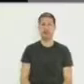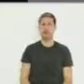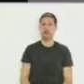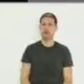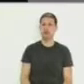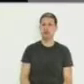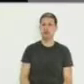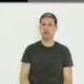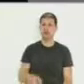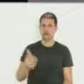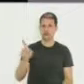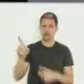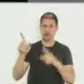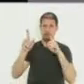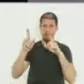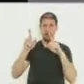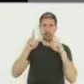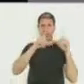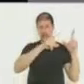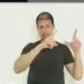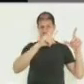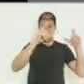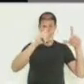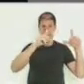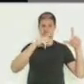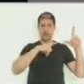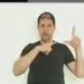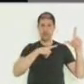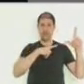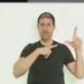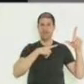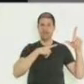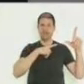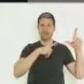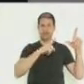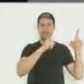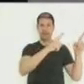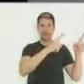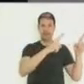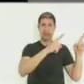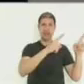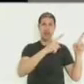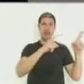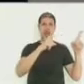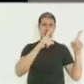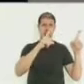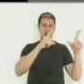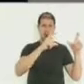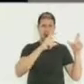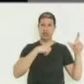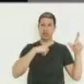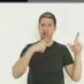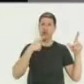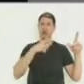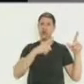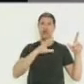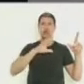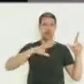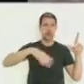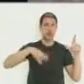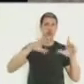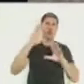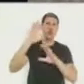ilustra bem que os nossos coqueiros estão indo embora e os acidentes estão acontecendo.